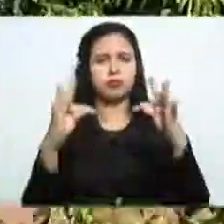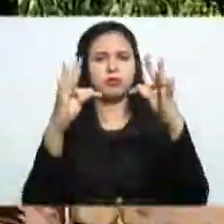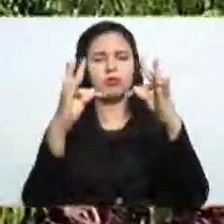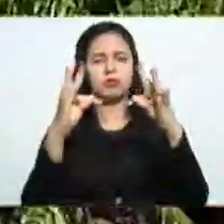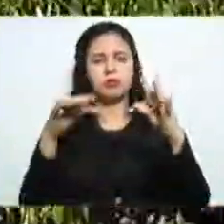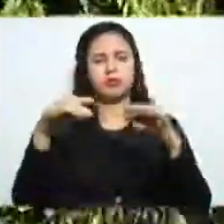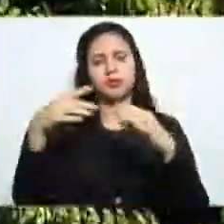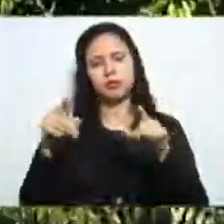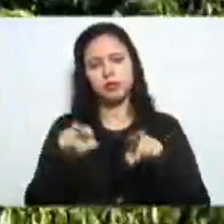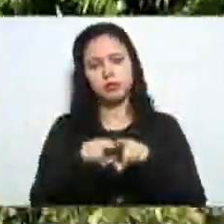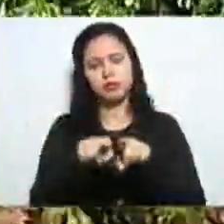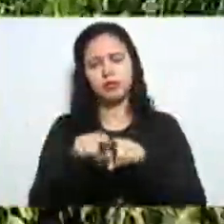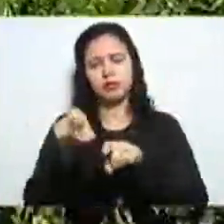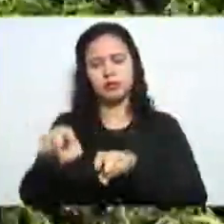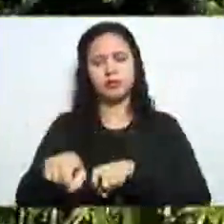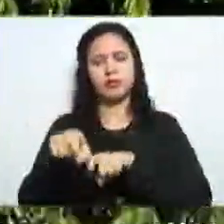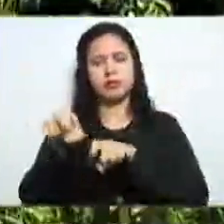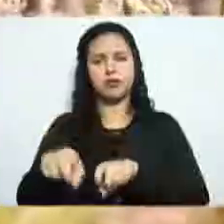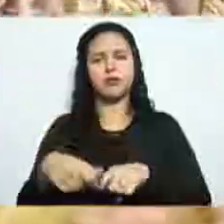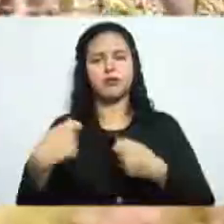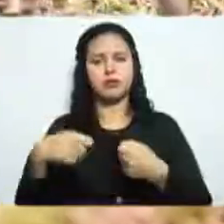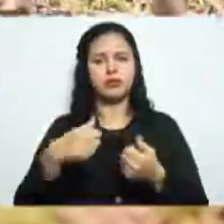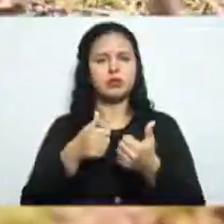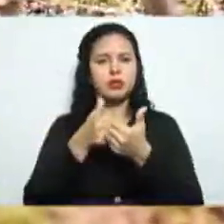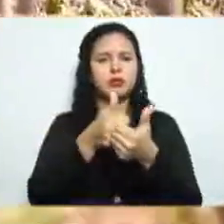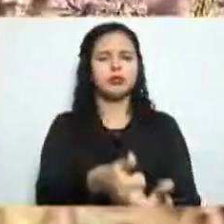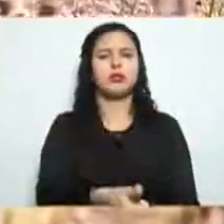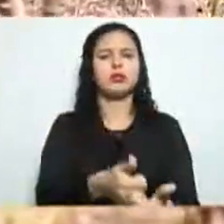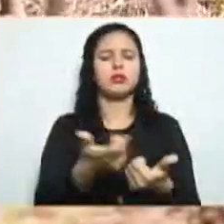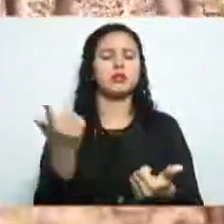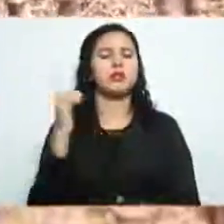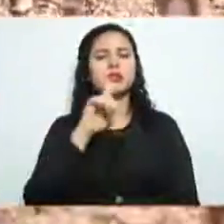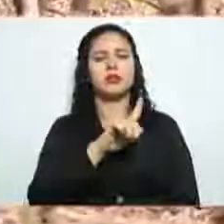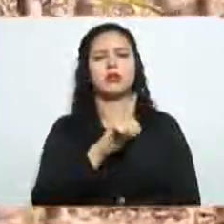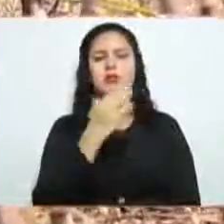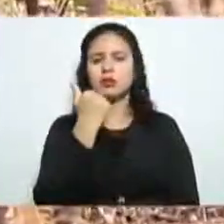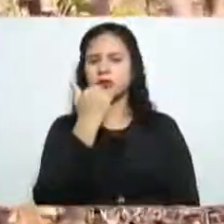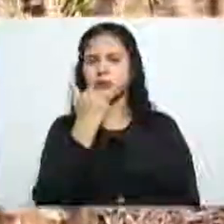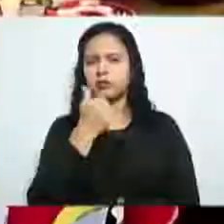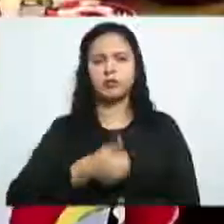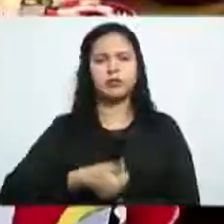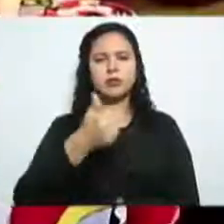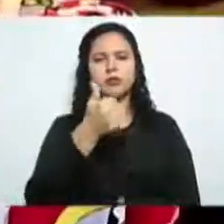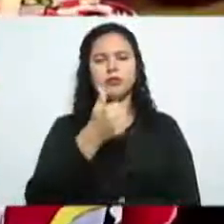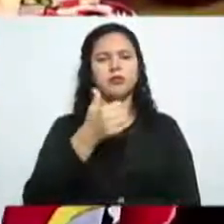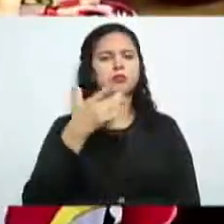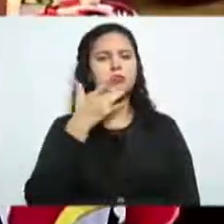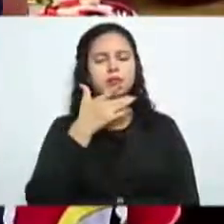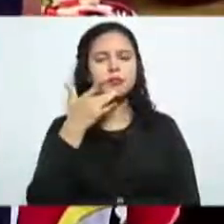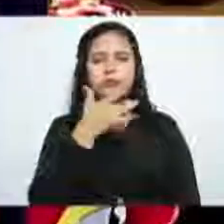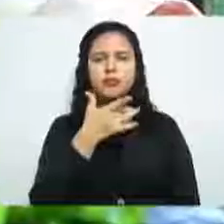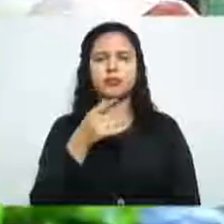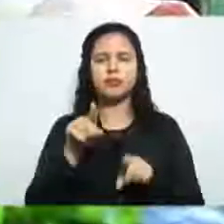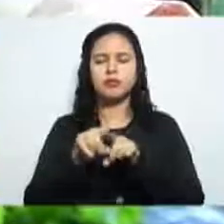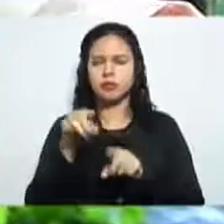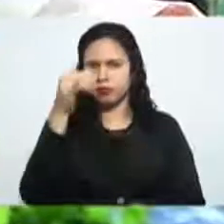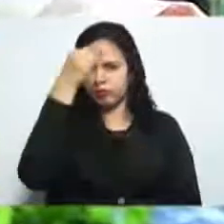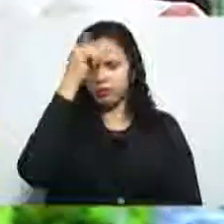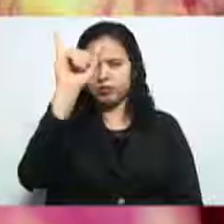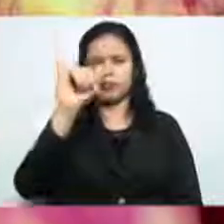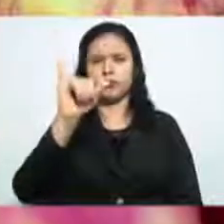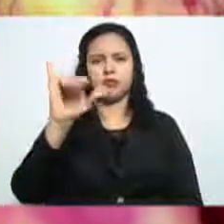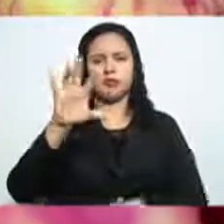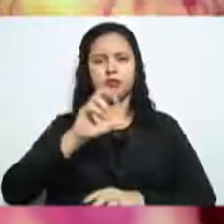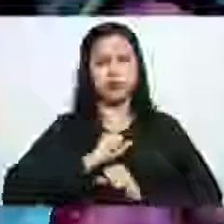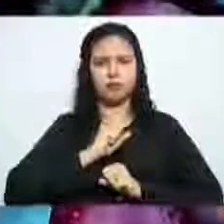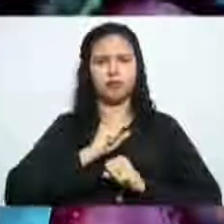precisa acompanhar esse desenvolvimento. Na busca de conseguir alimentos mais saborosos, mais resistentes às pragas e que